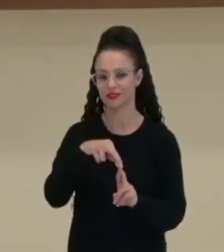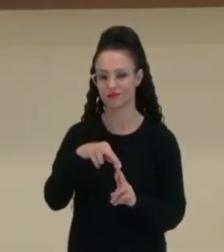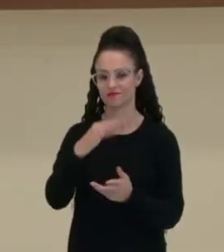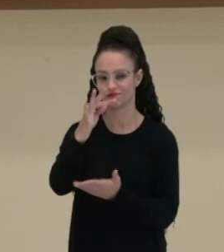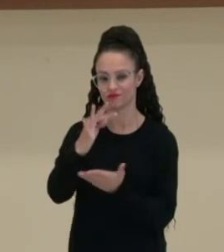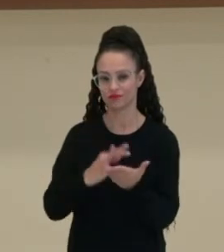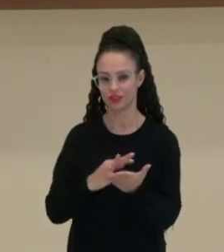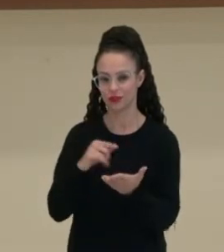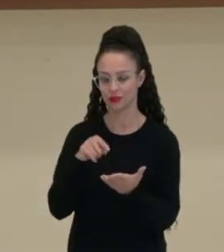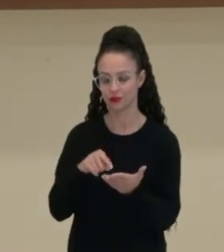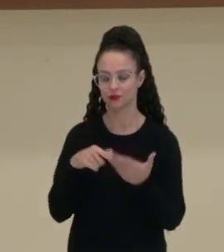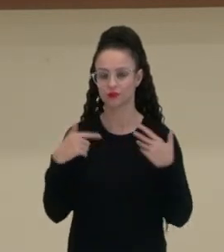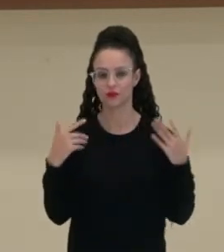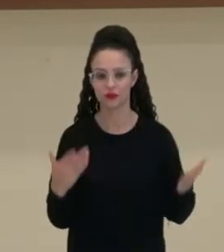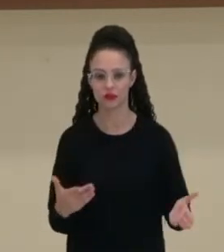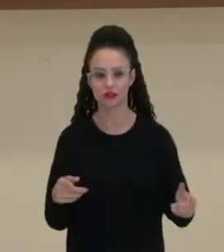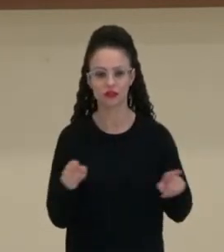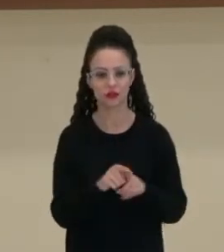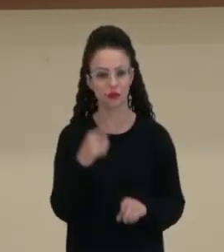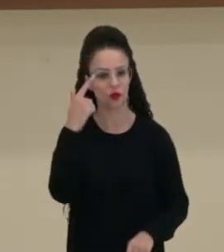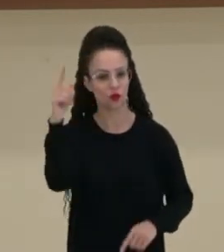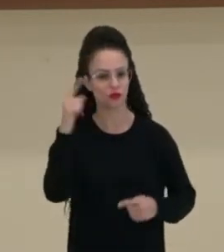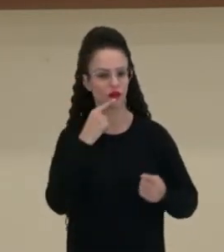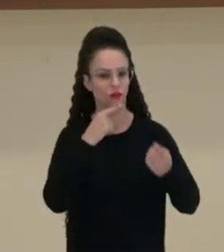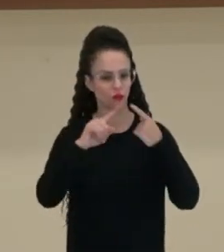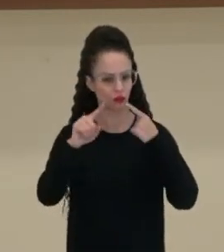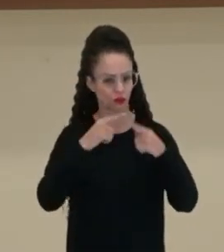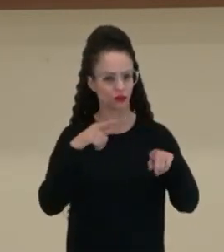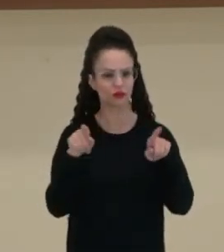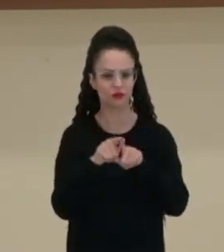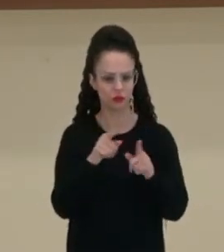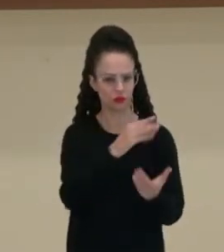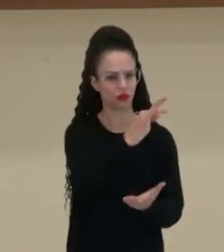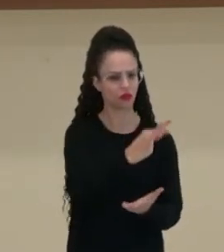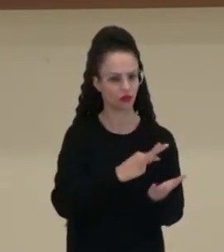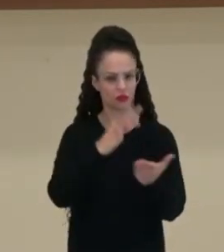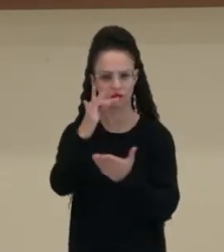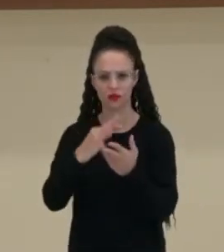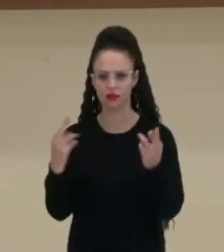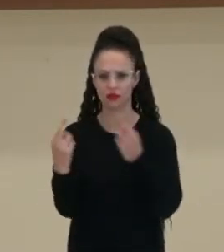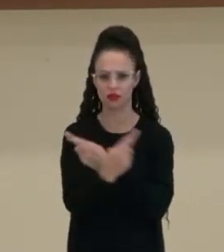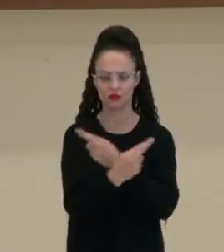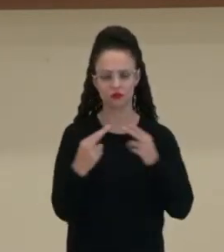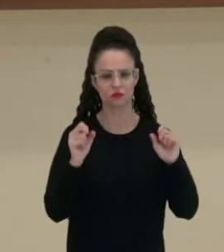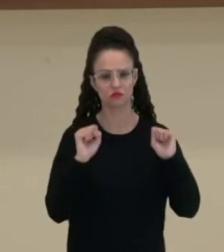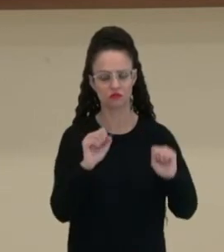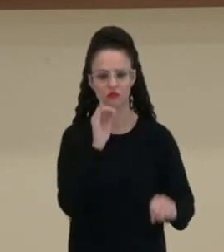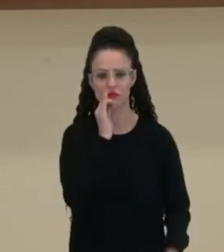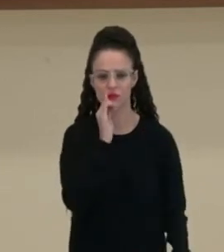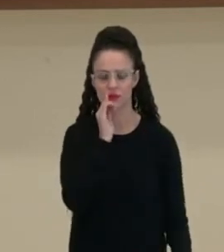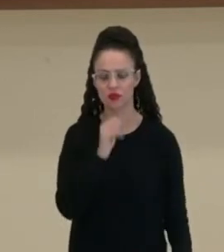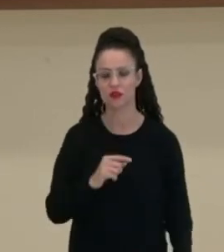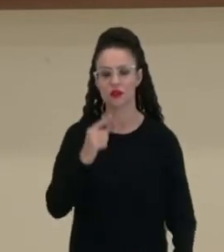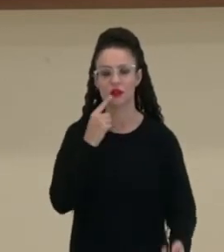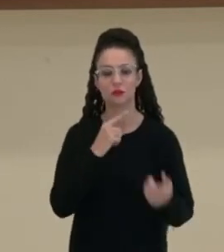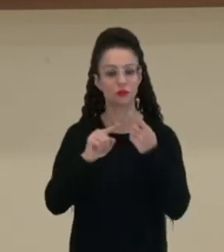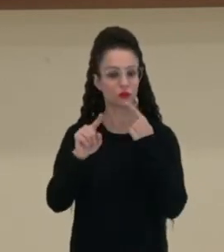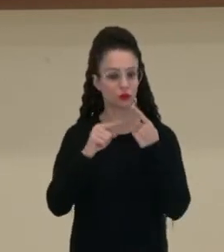intertextualidade, né? E outras músicas também fazem intertextualidade. Por exemplo, na